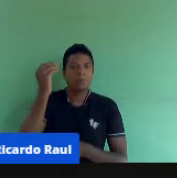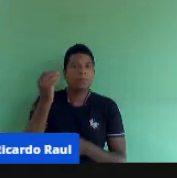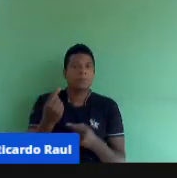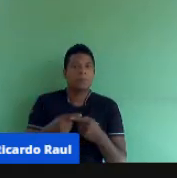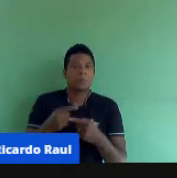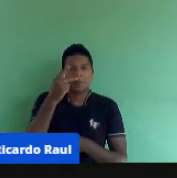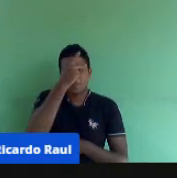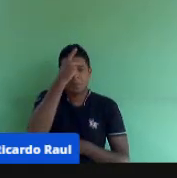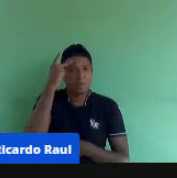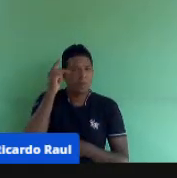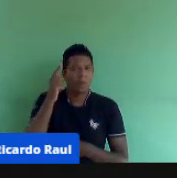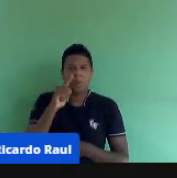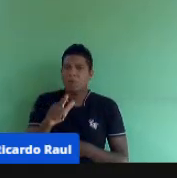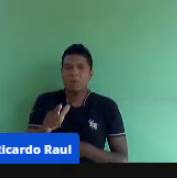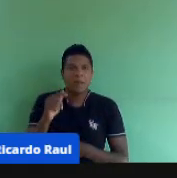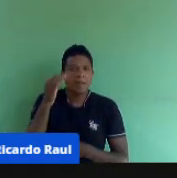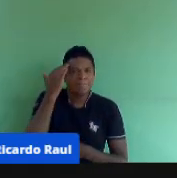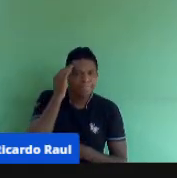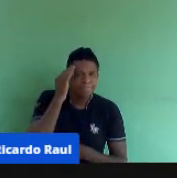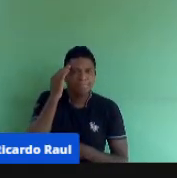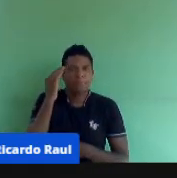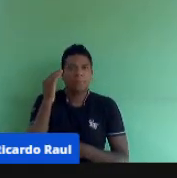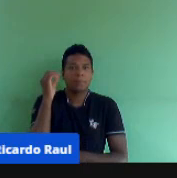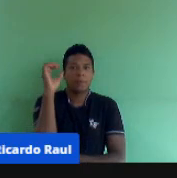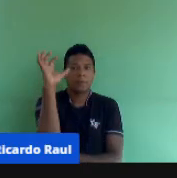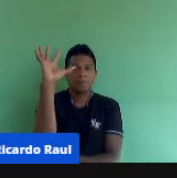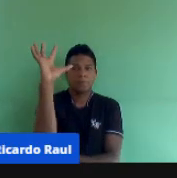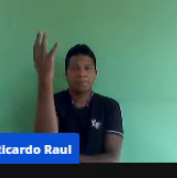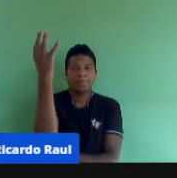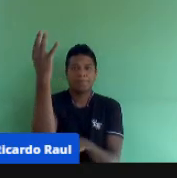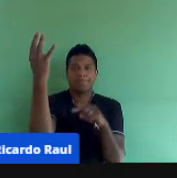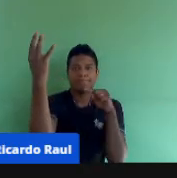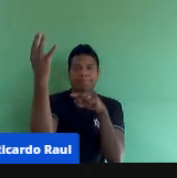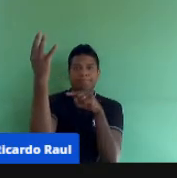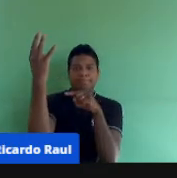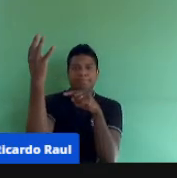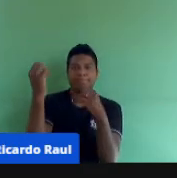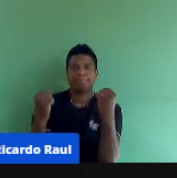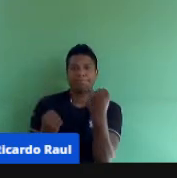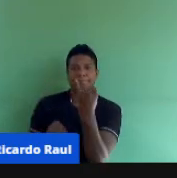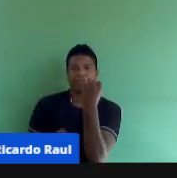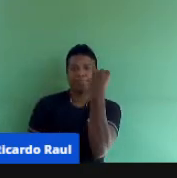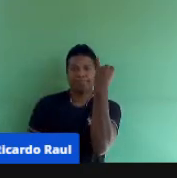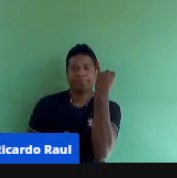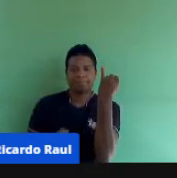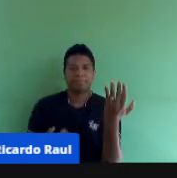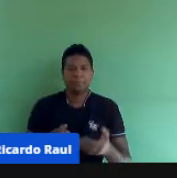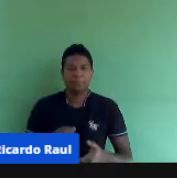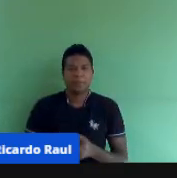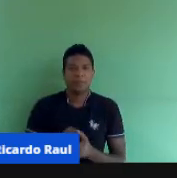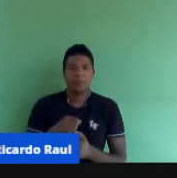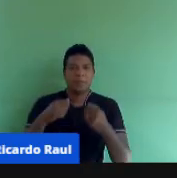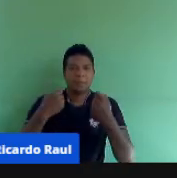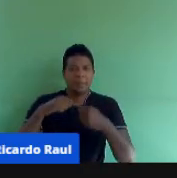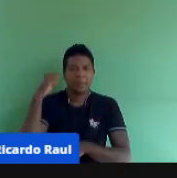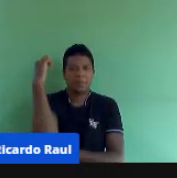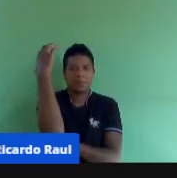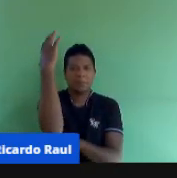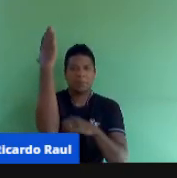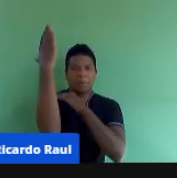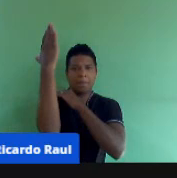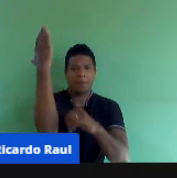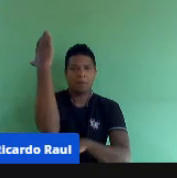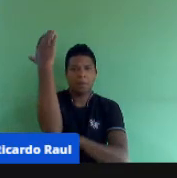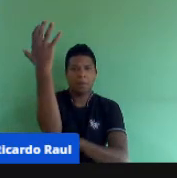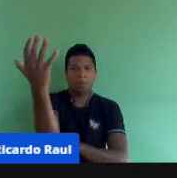não conseguem compreender a importância de uma árvore, né? Então, qual é a função dela? Então, eu preciso desmatar mesmo, na verdade? Em que